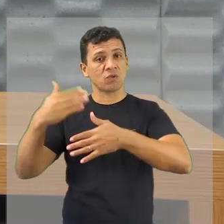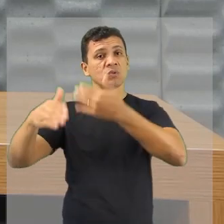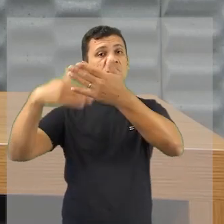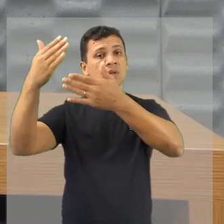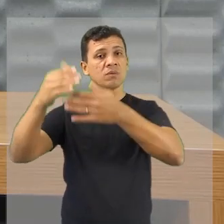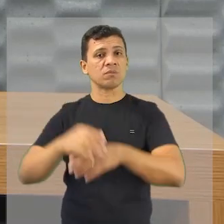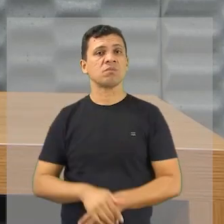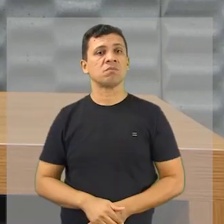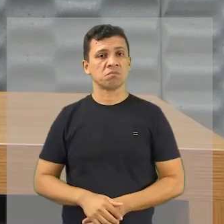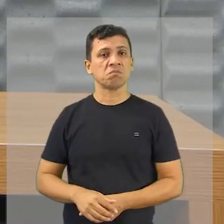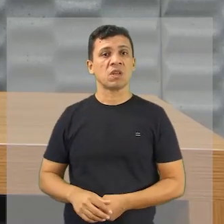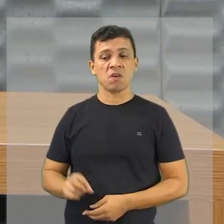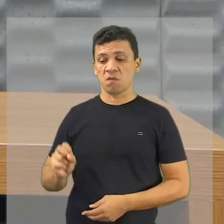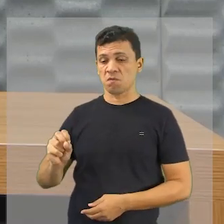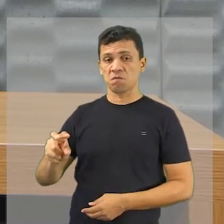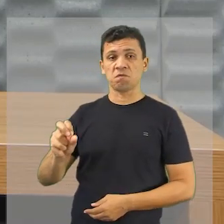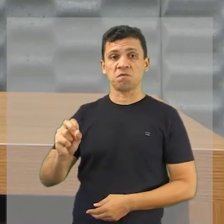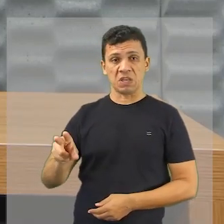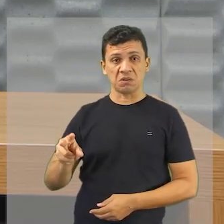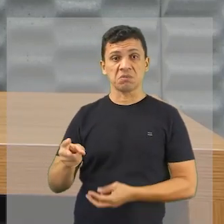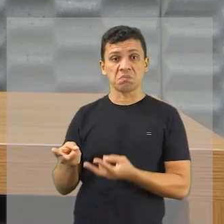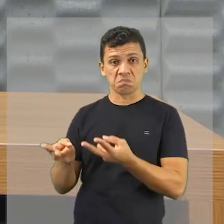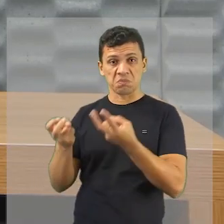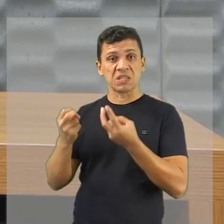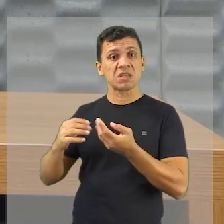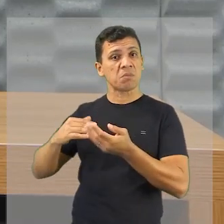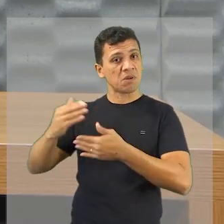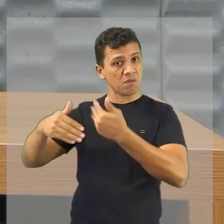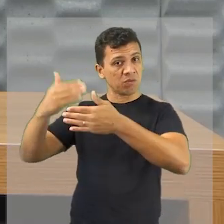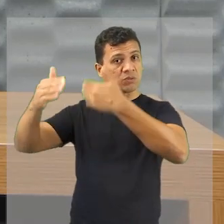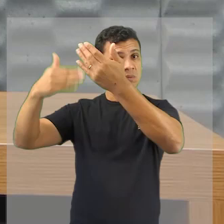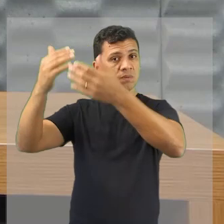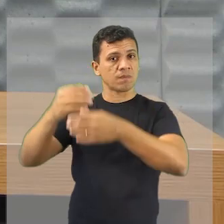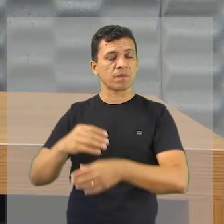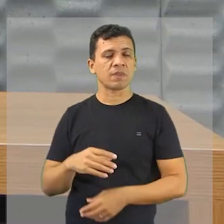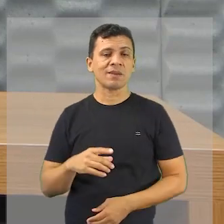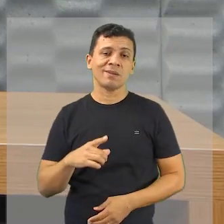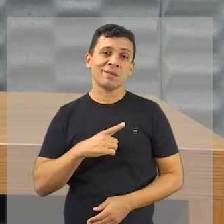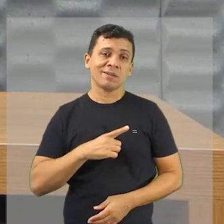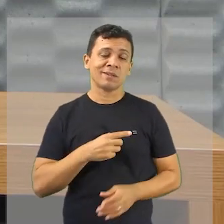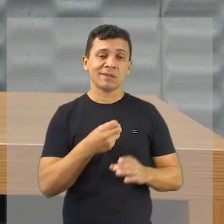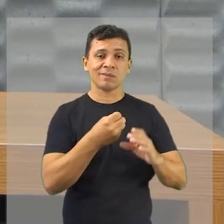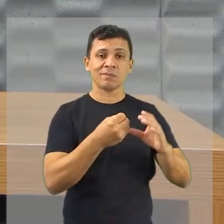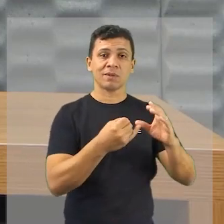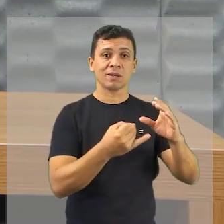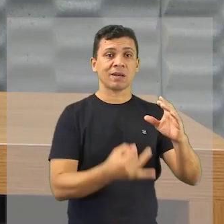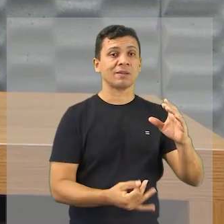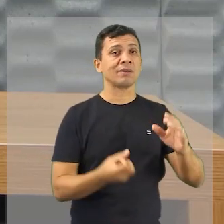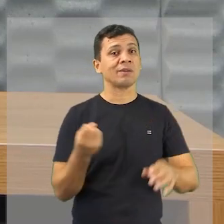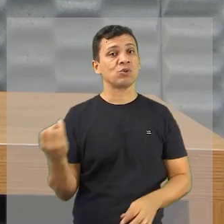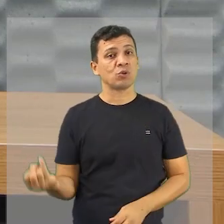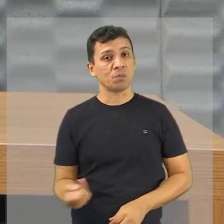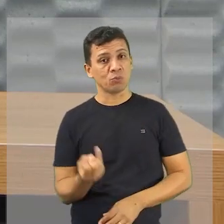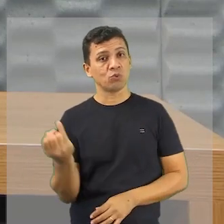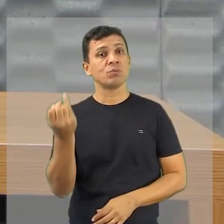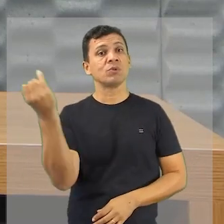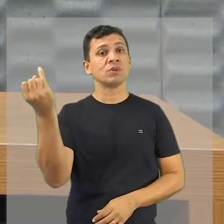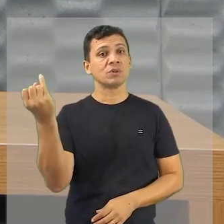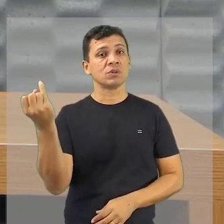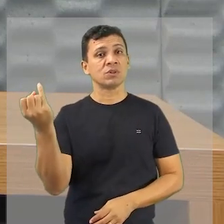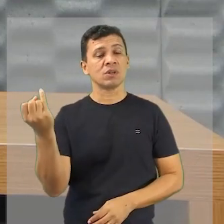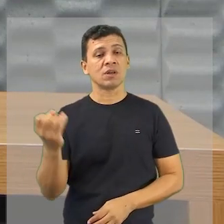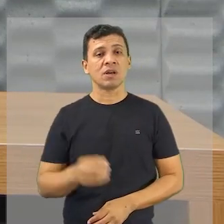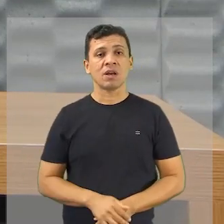observar ali essa evolução dos vírus. Mas aí, em contrapartida, a gente tem essas características que são muito importantes, né? Que são